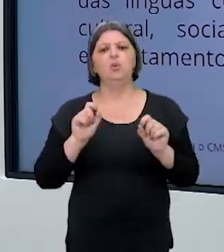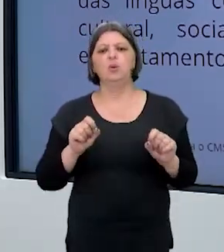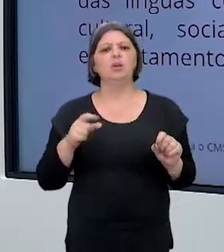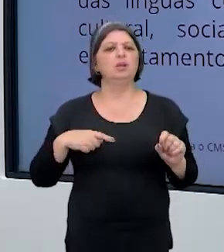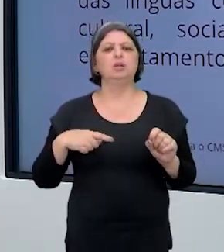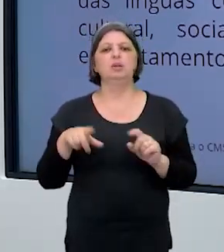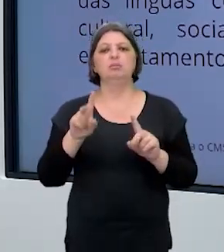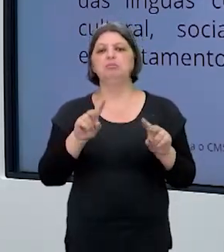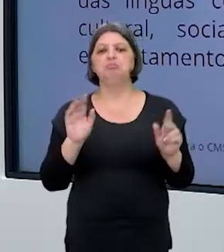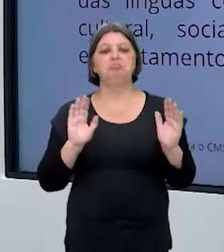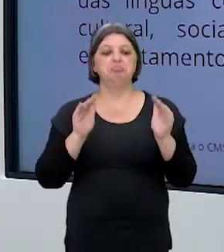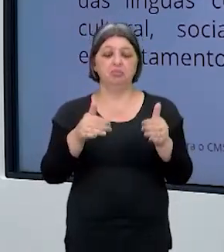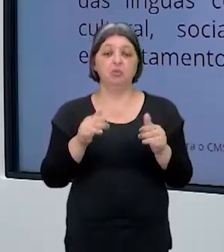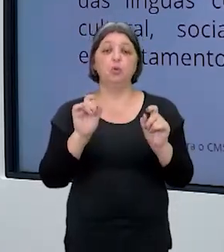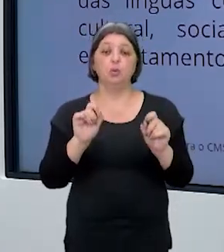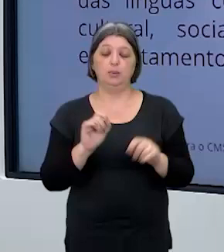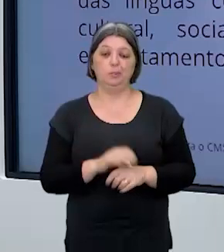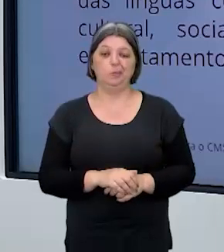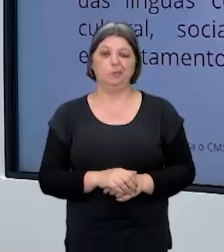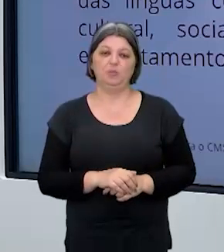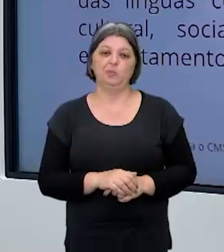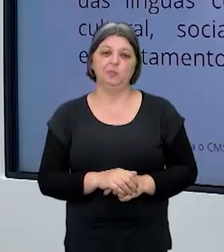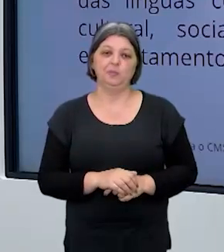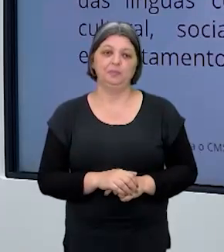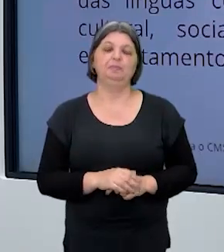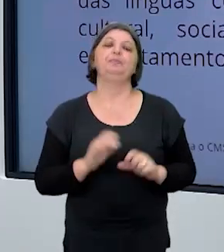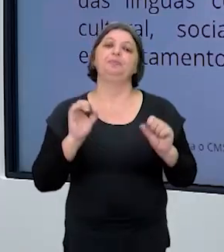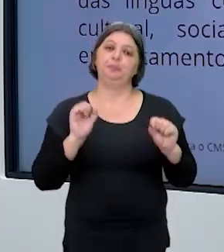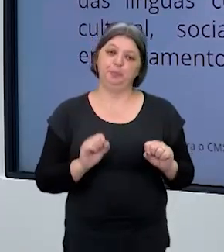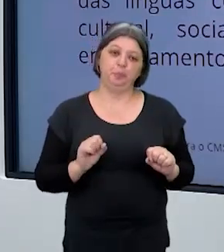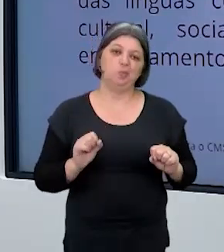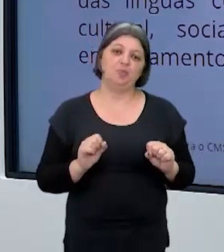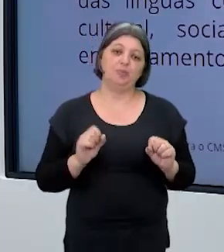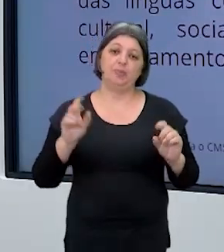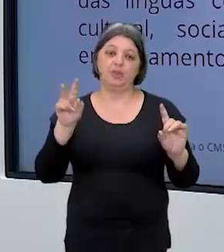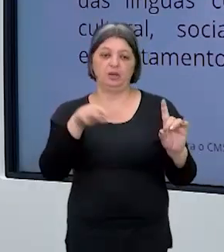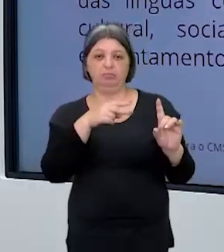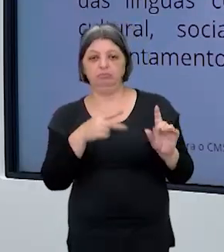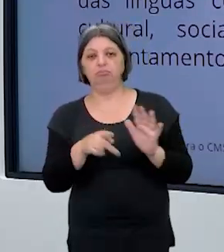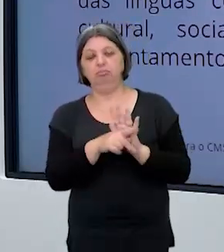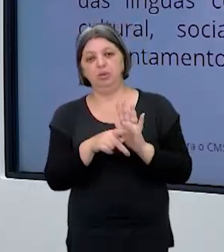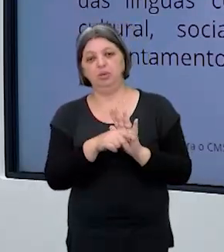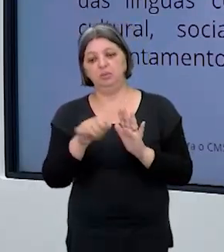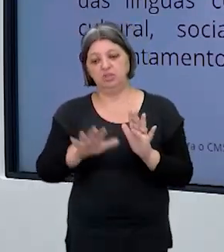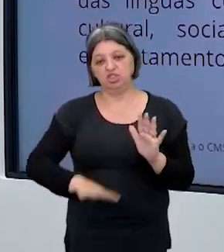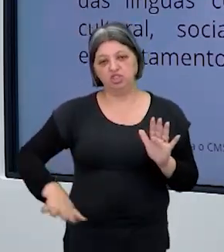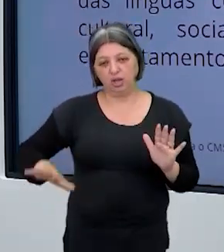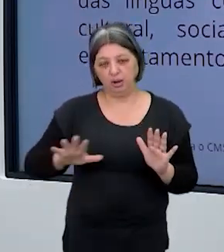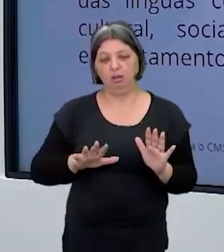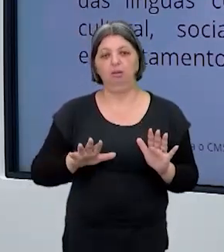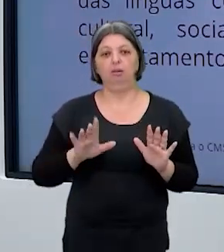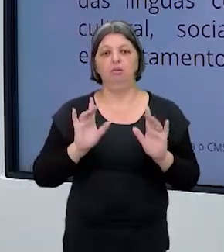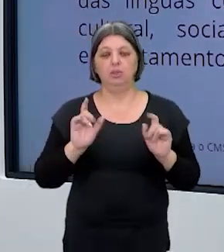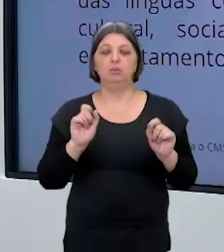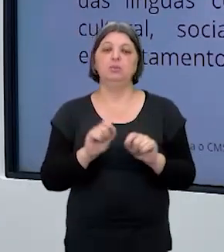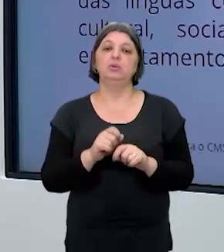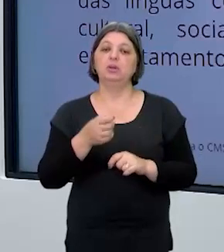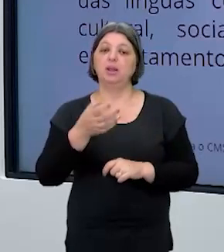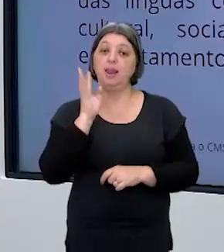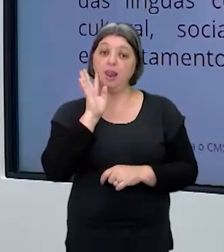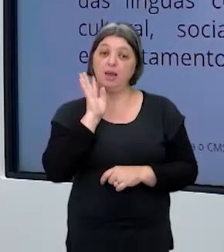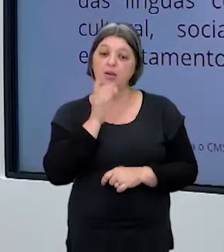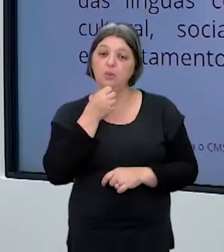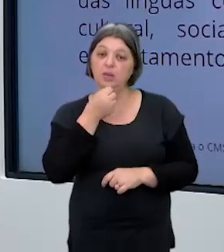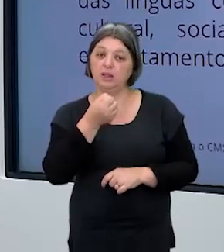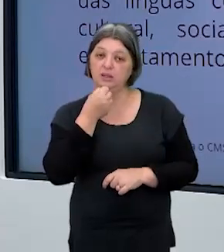tratar especificamente, tá? Você pode dar aí uma visão geral do que é o preconceito linguístico, mas é legal que na entrevista você